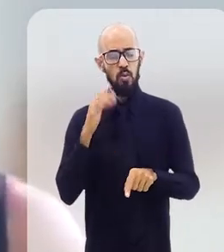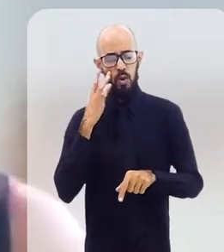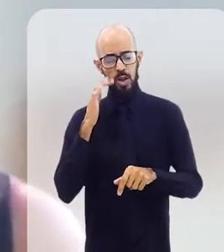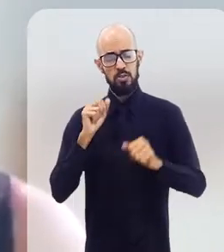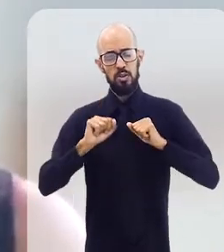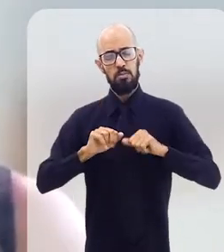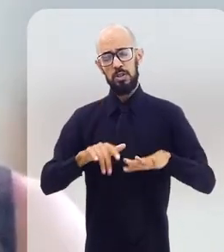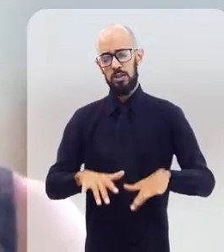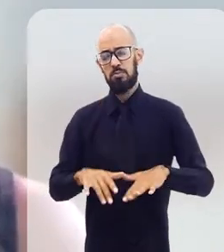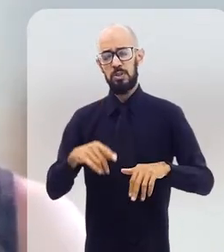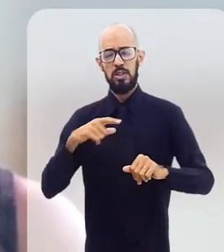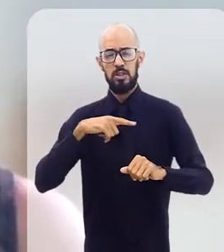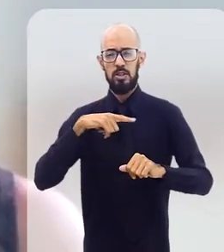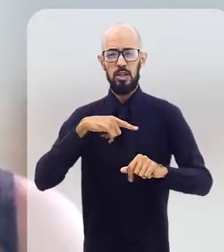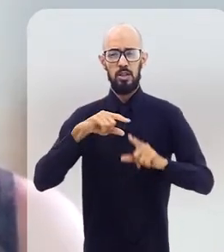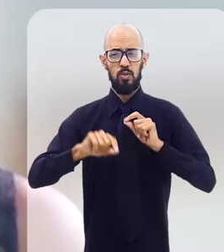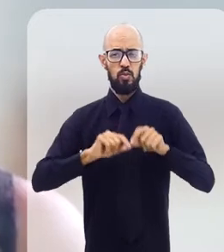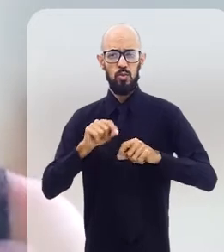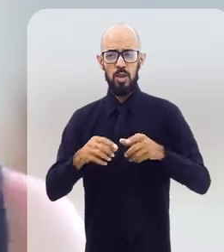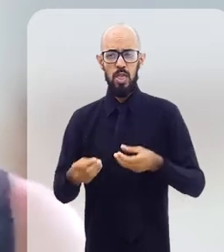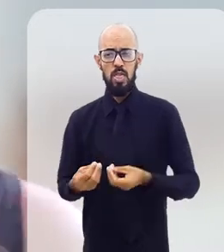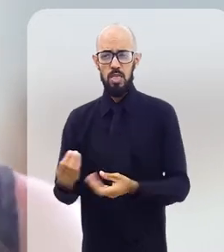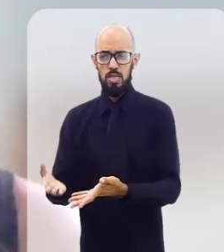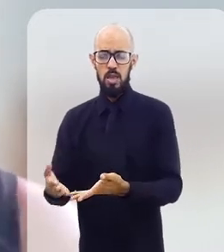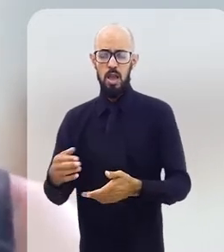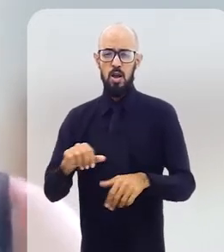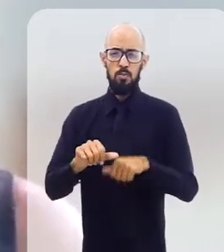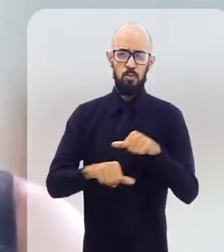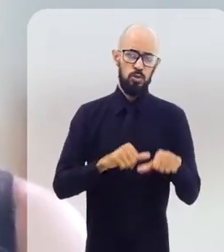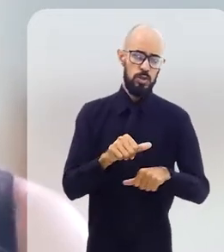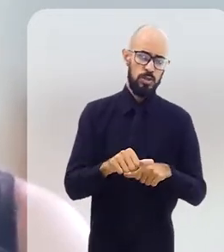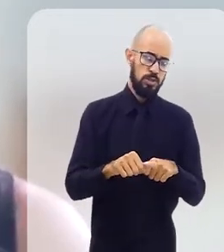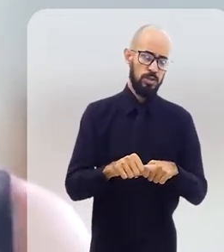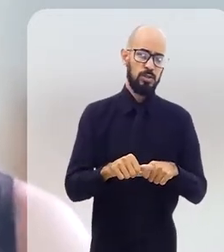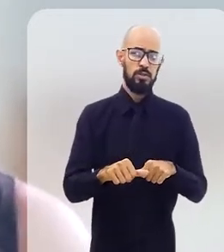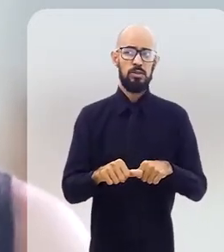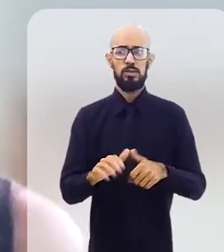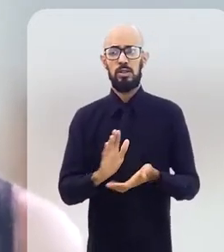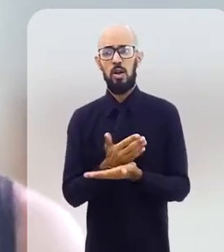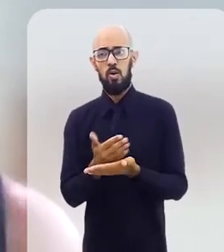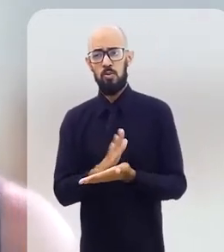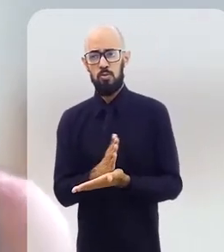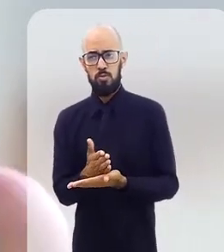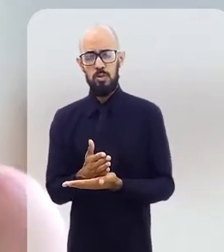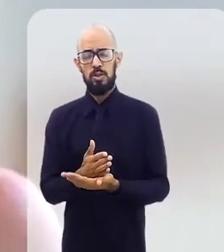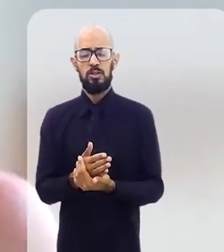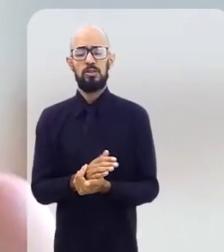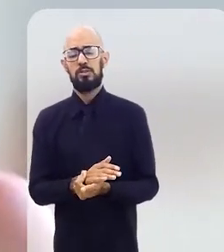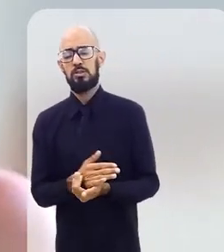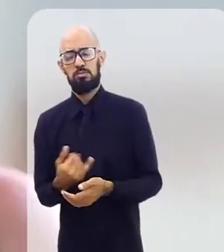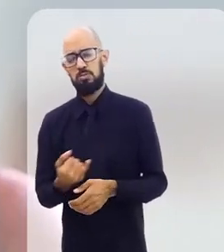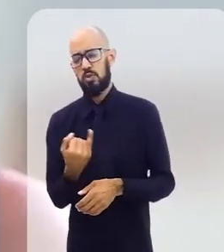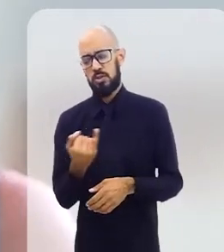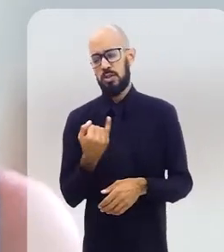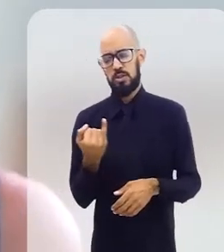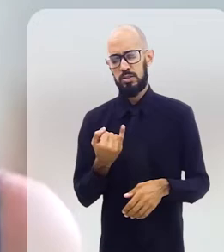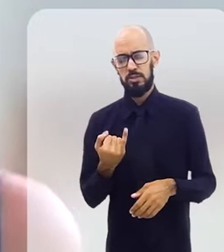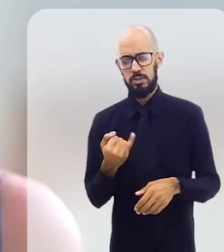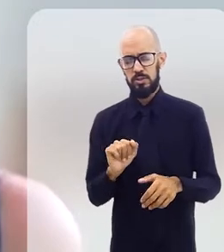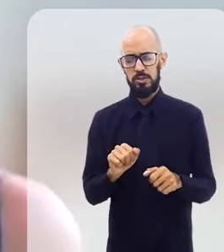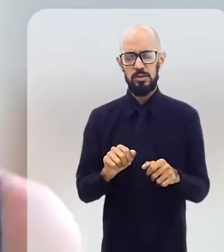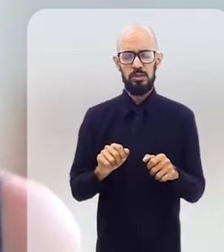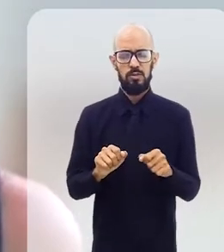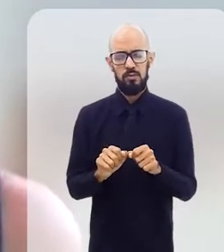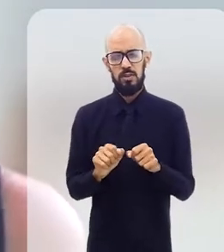a pandemia trouxe algumas mudanças, né? Algumas mudanças que vão continuar